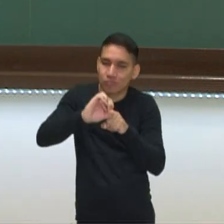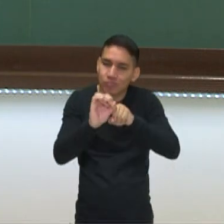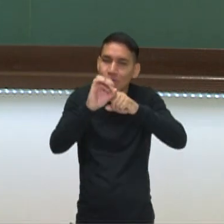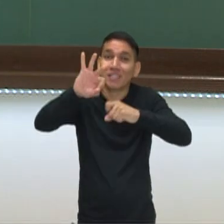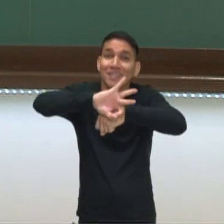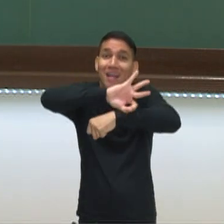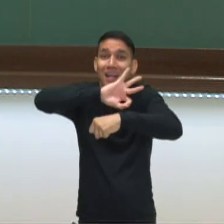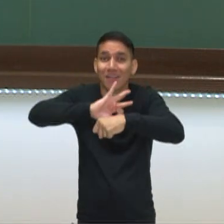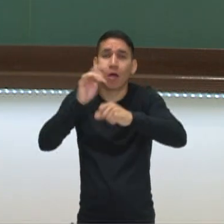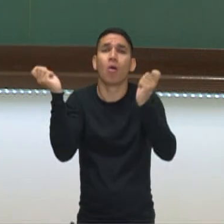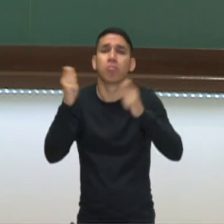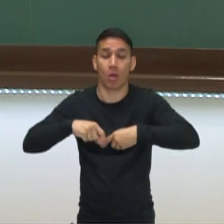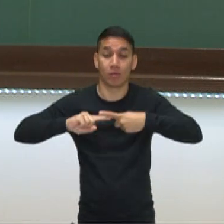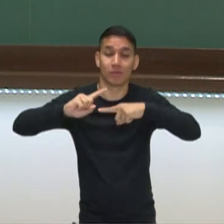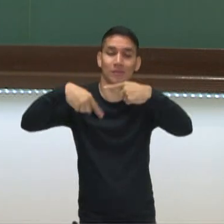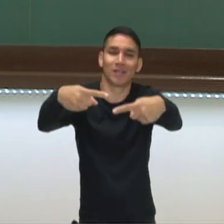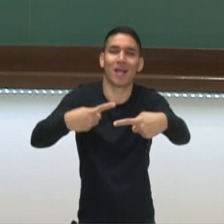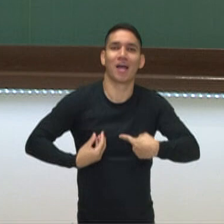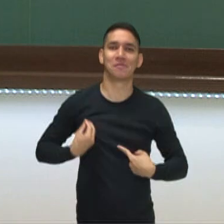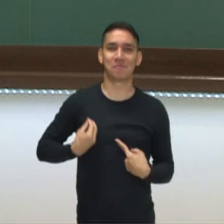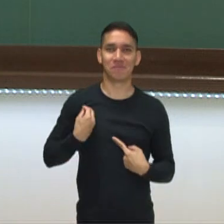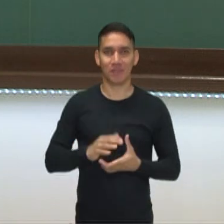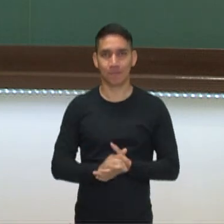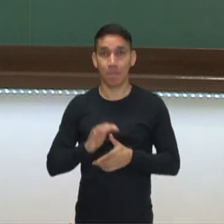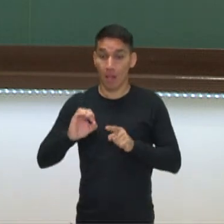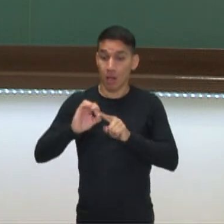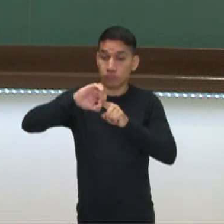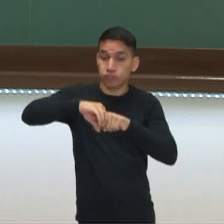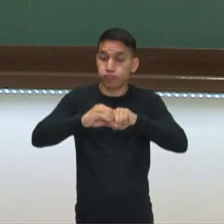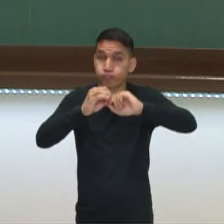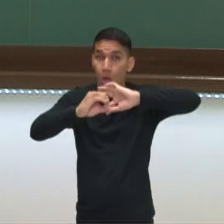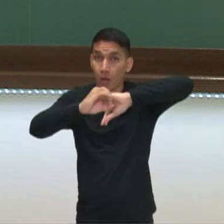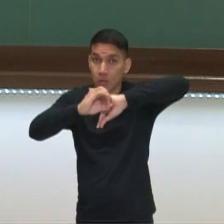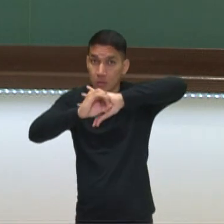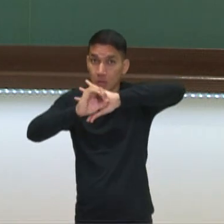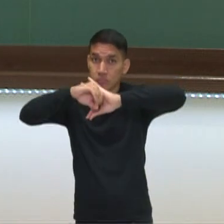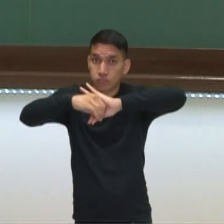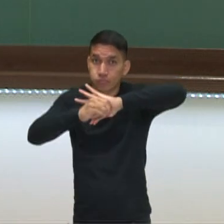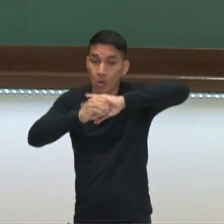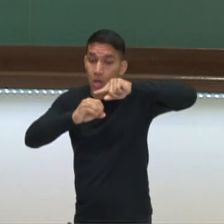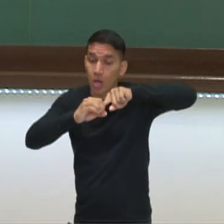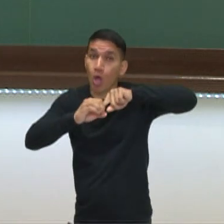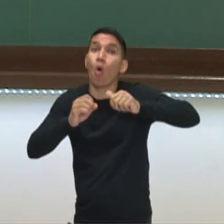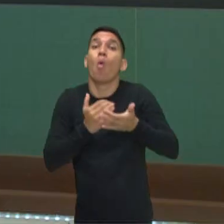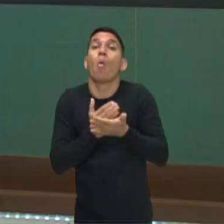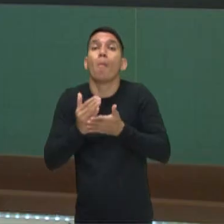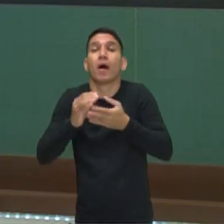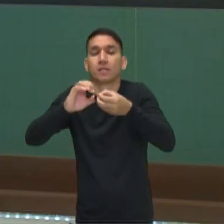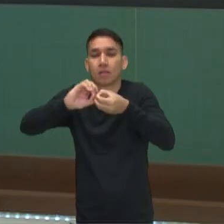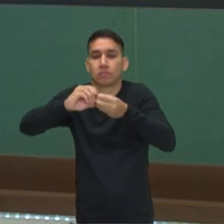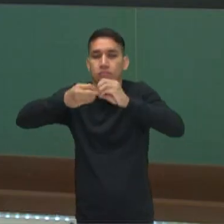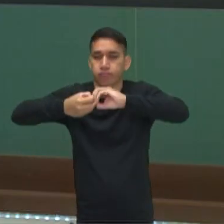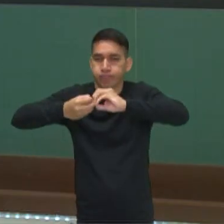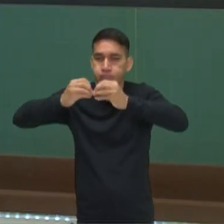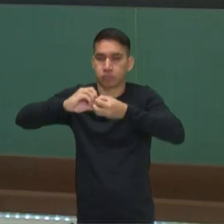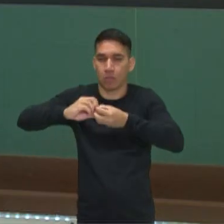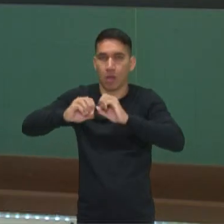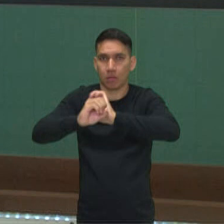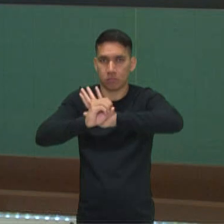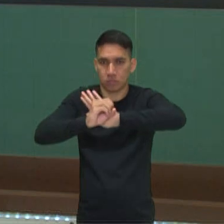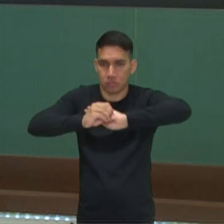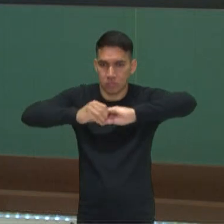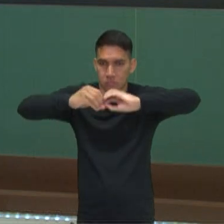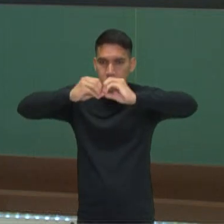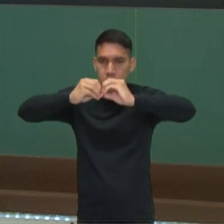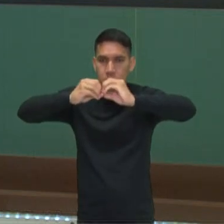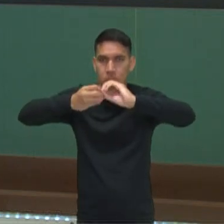uma nova vida. Esse zigoto, ainda ali na tuba uterina, ele começa a sofrer várias divisões celulares.